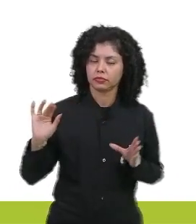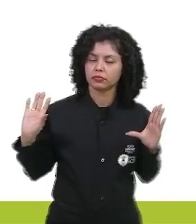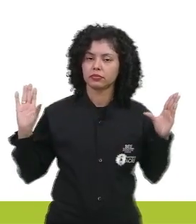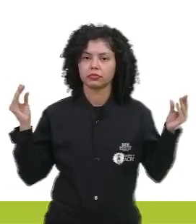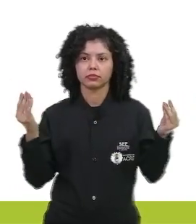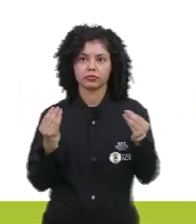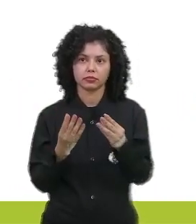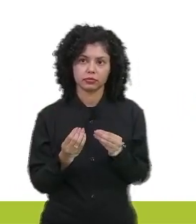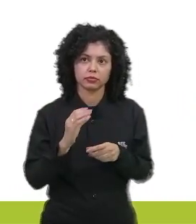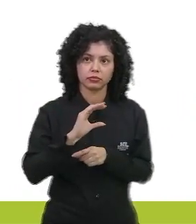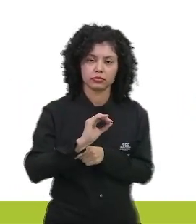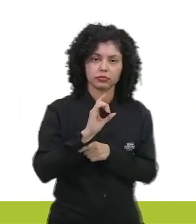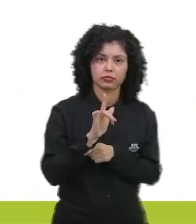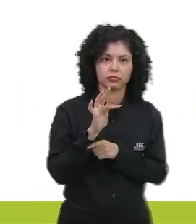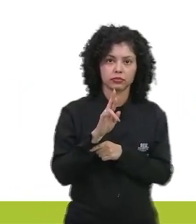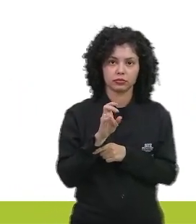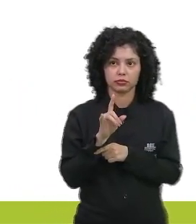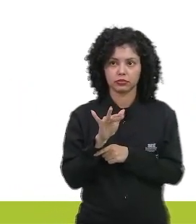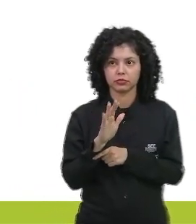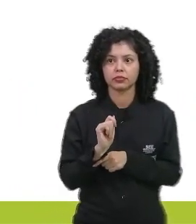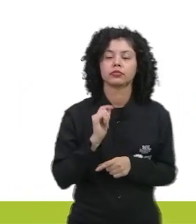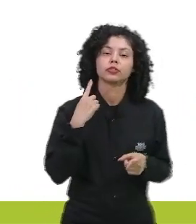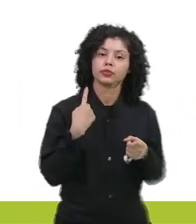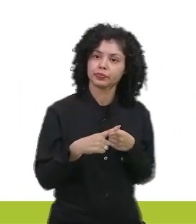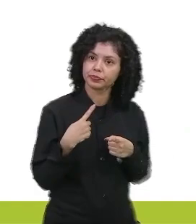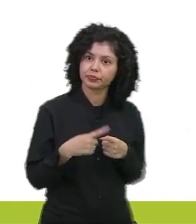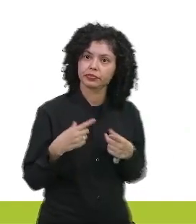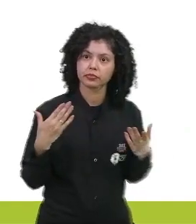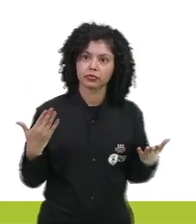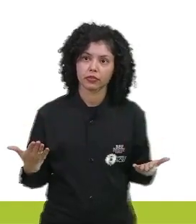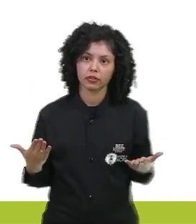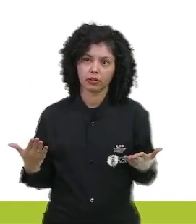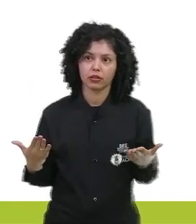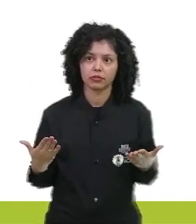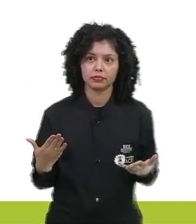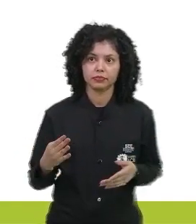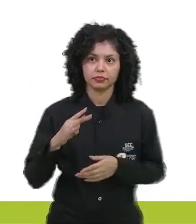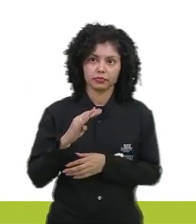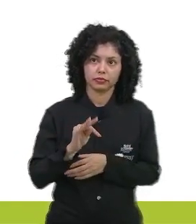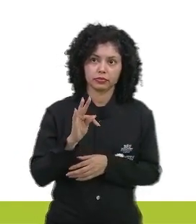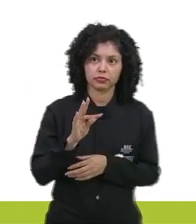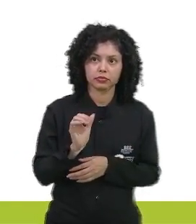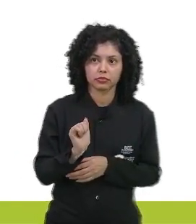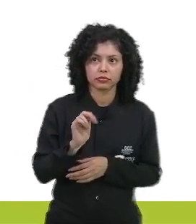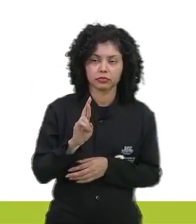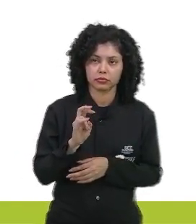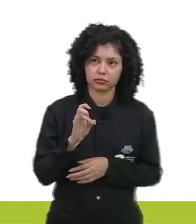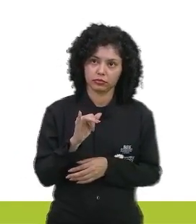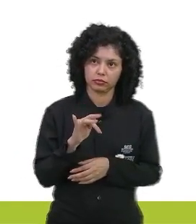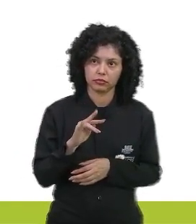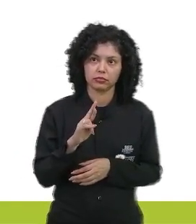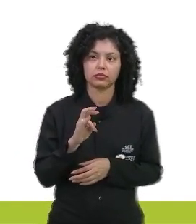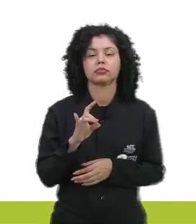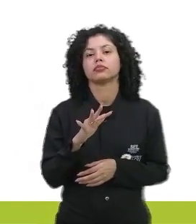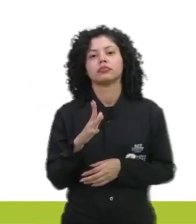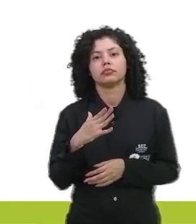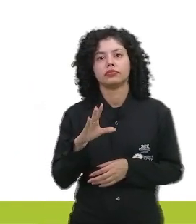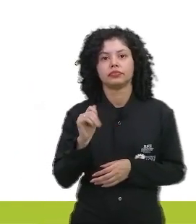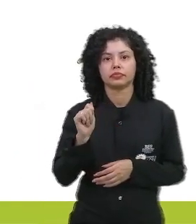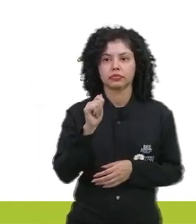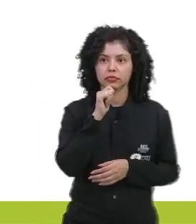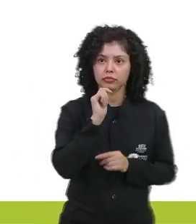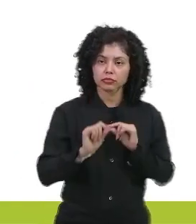substância oleaginosa. Agora, por que que é uma transesterificação? O que é uma reação de